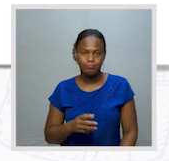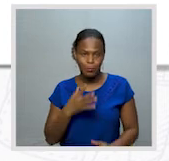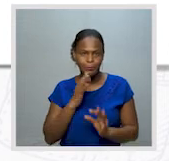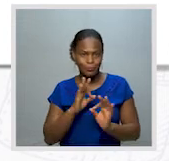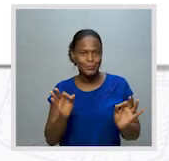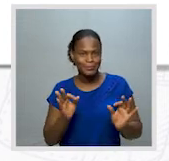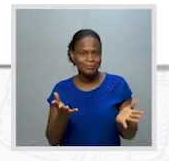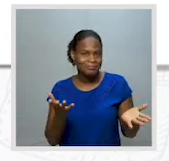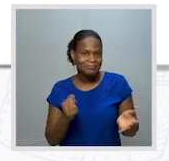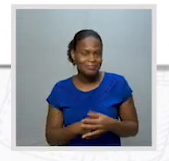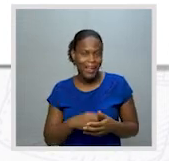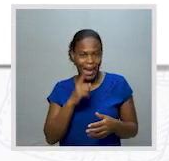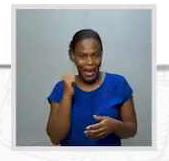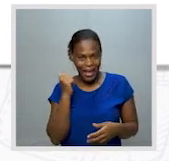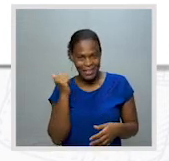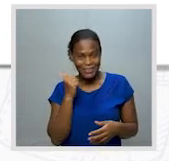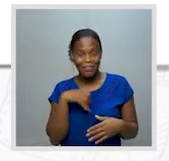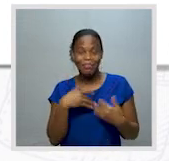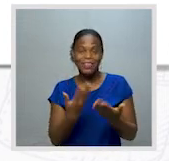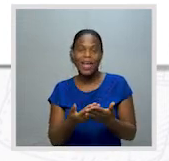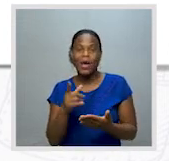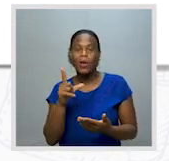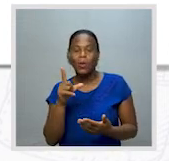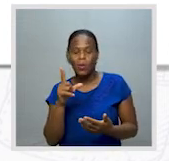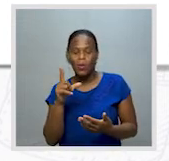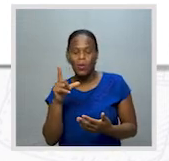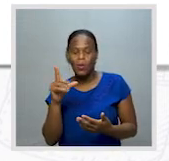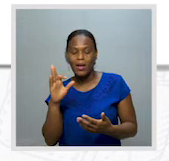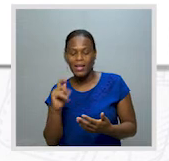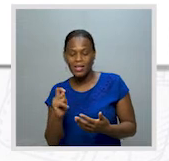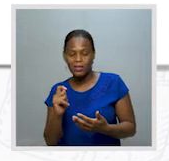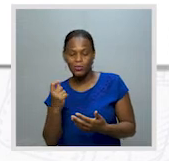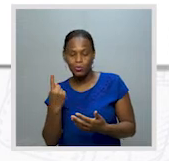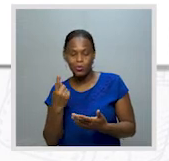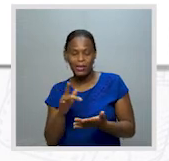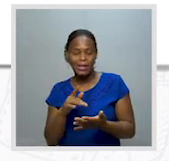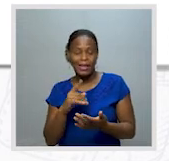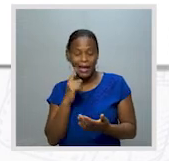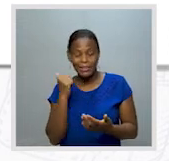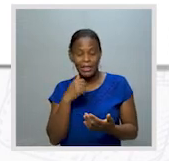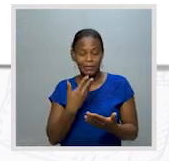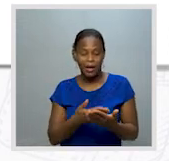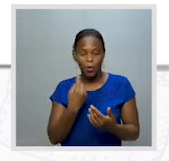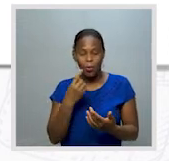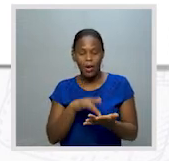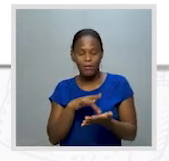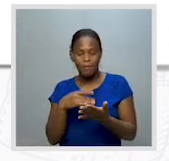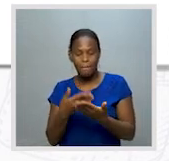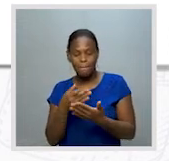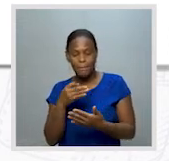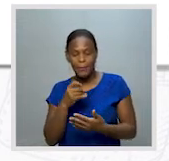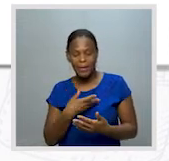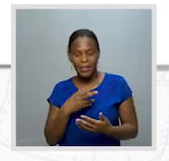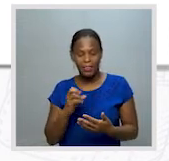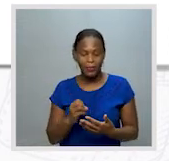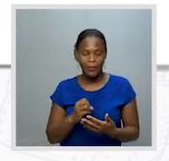Exatamente! Eles deram um livro ao Pedro. E em relação à linha D, pronominalização